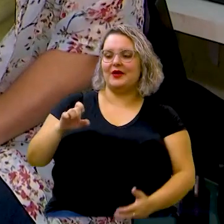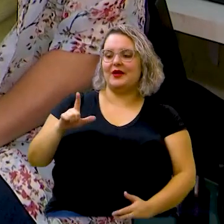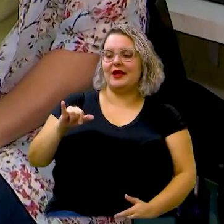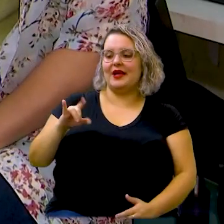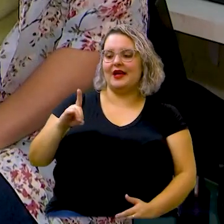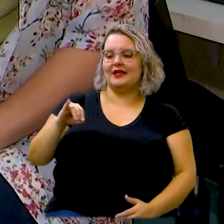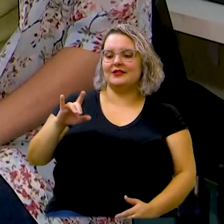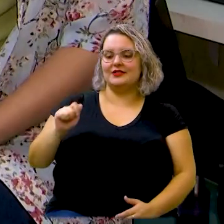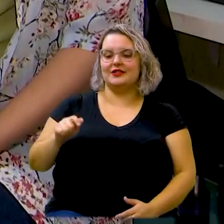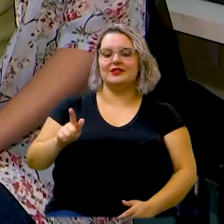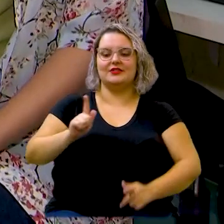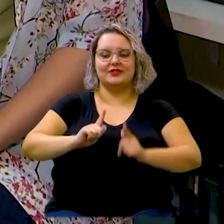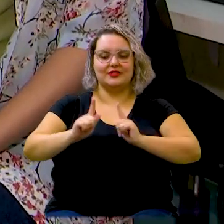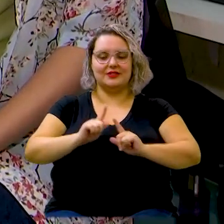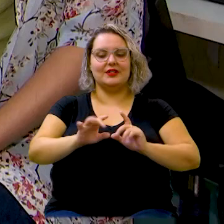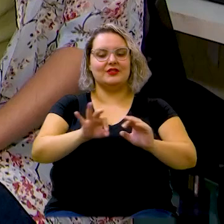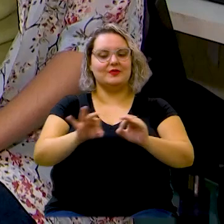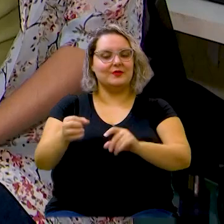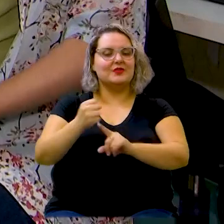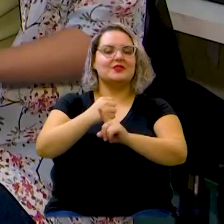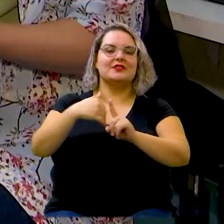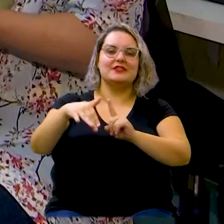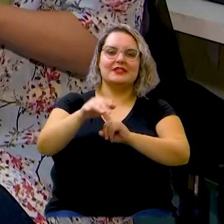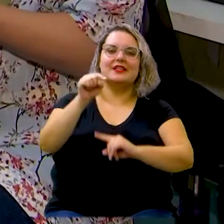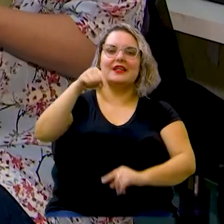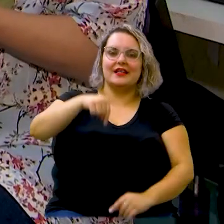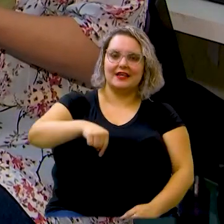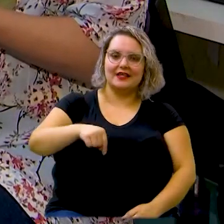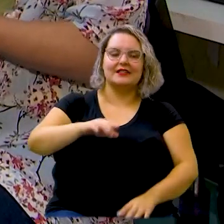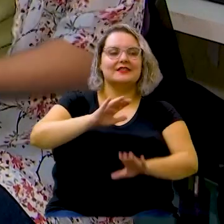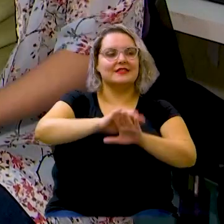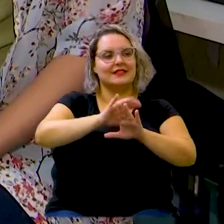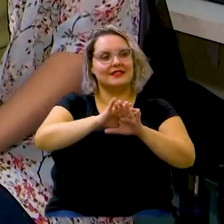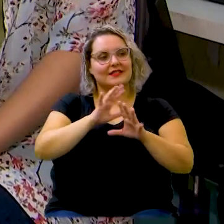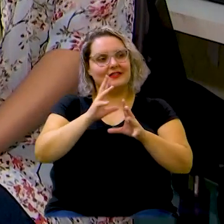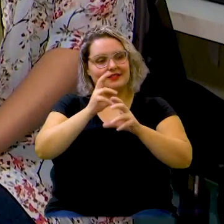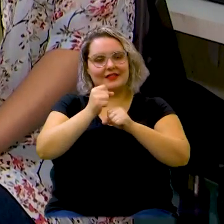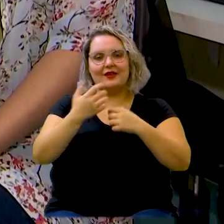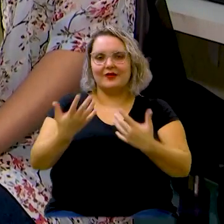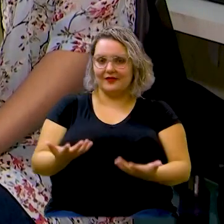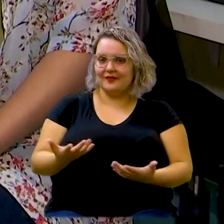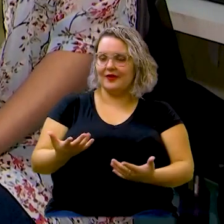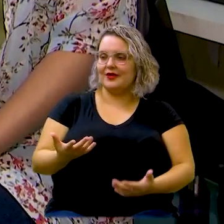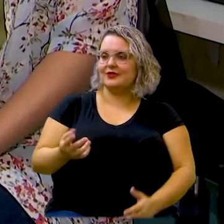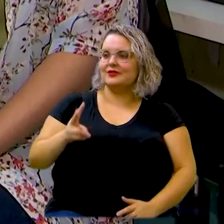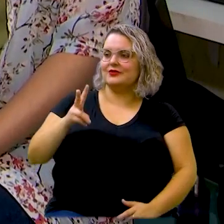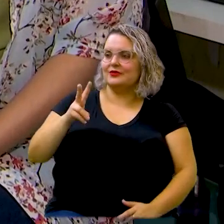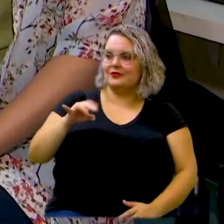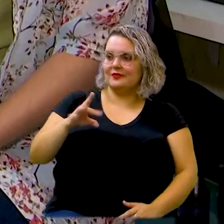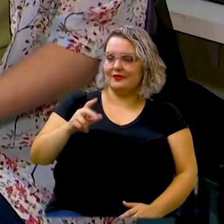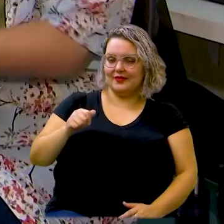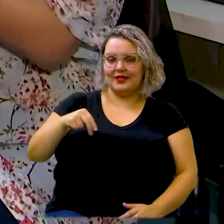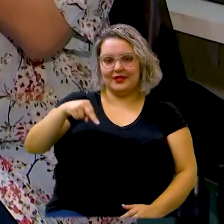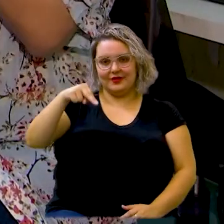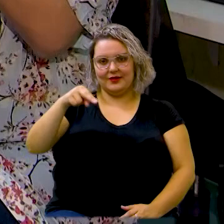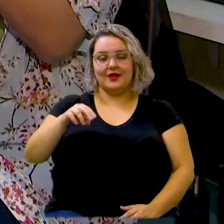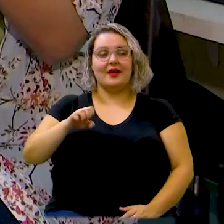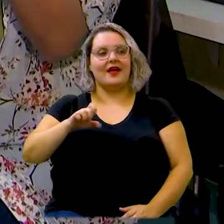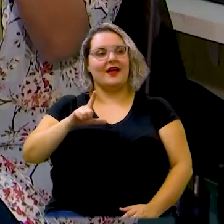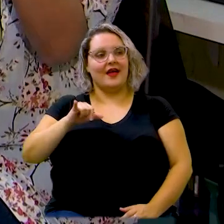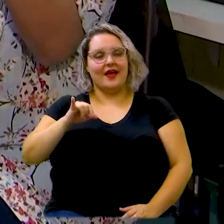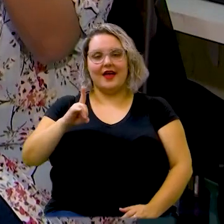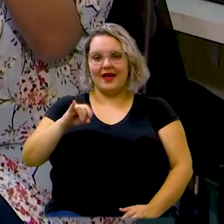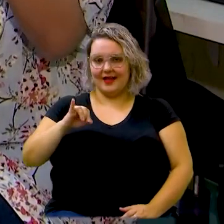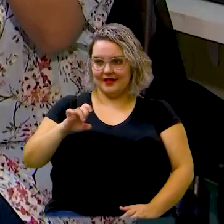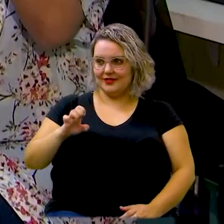Elide Augusto, gerente de projetos sociais aqui da Ação Forte, no Parque Via Norte. Elide, eu deixo